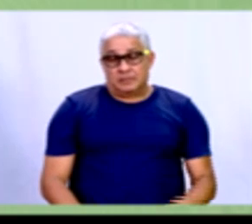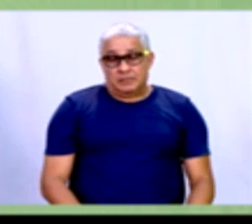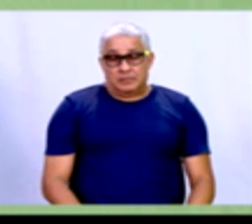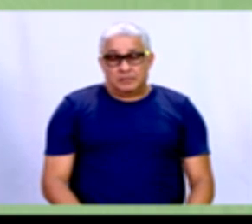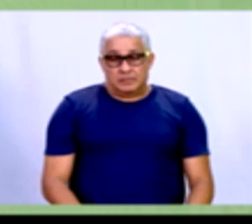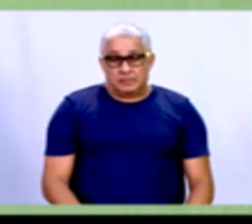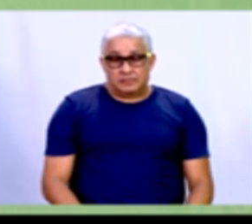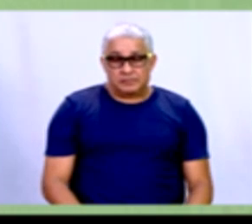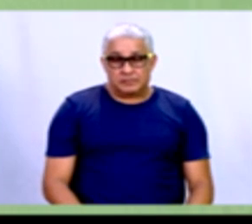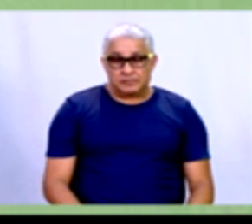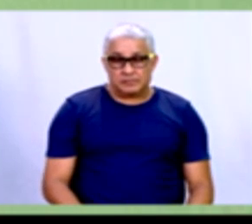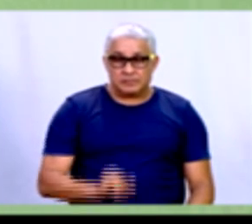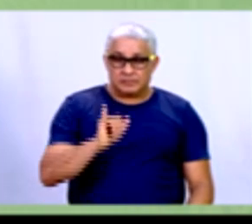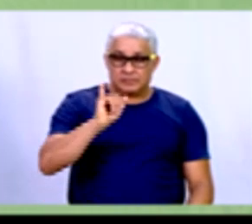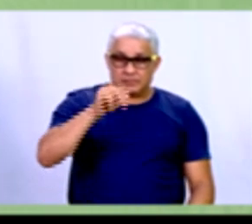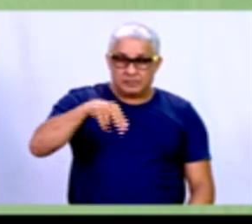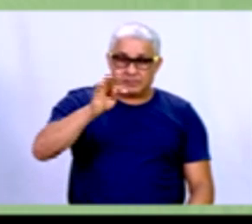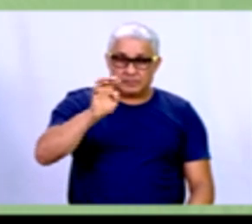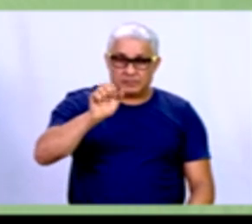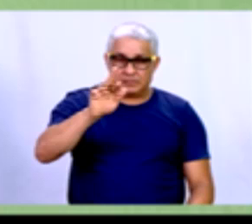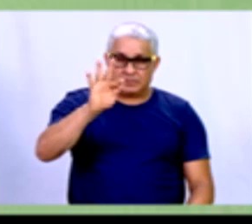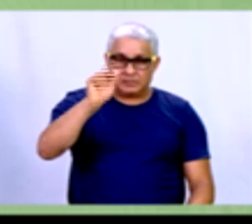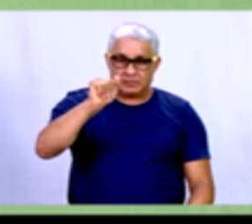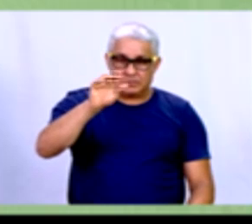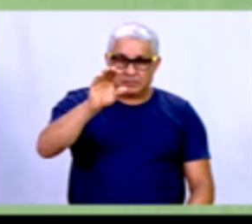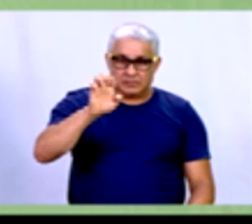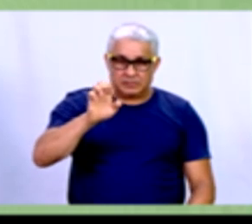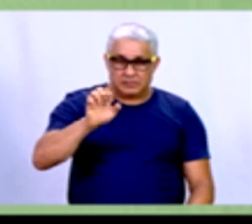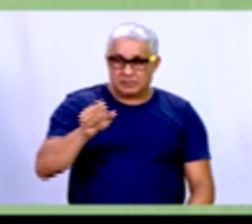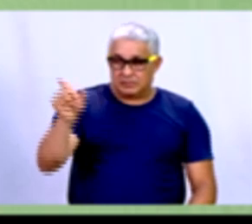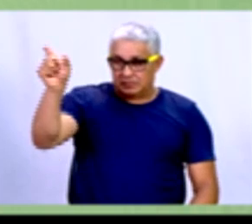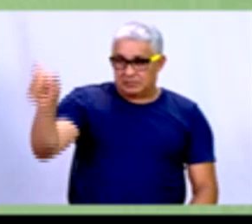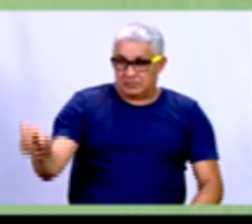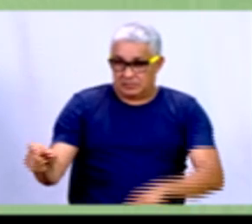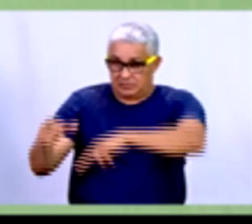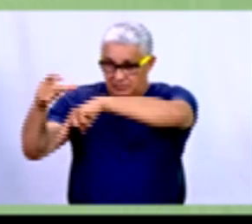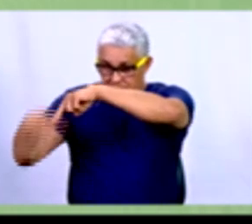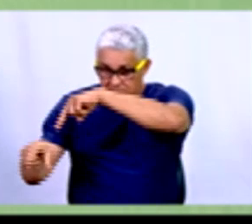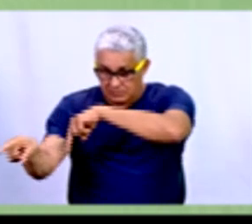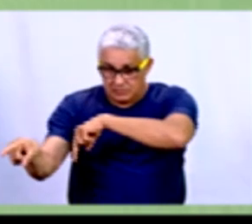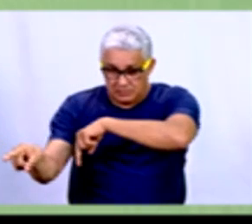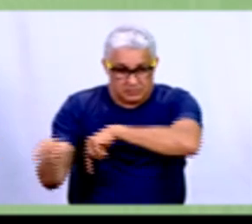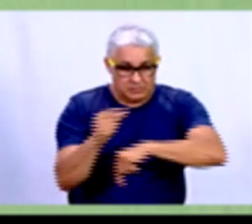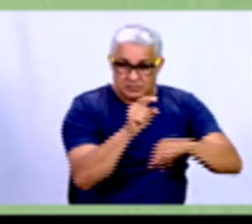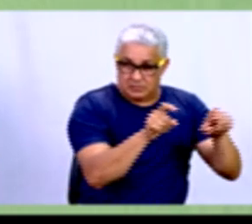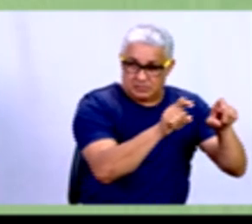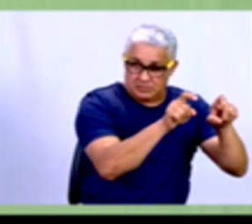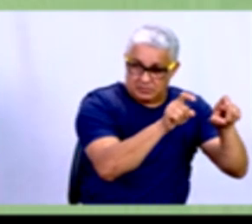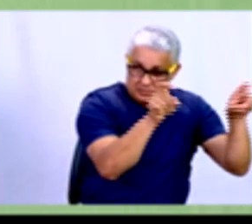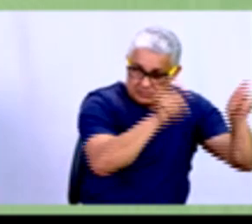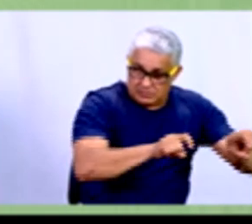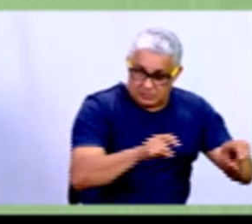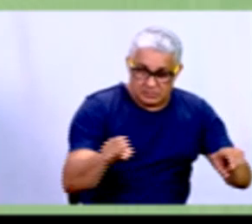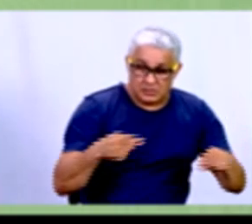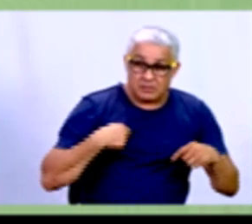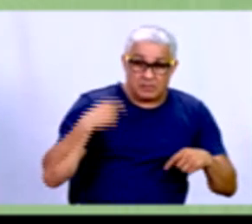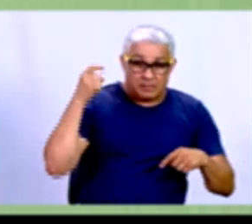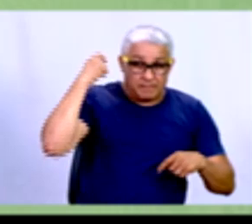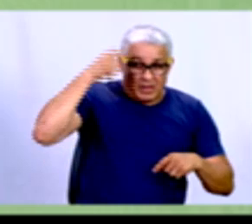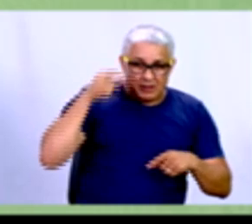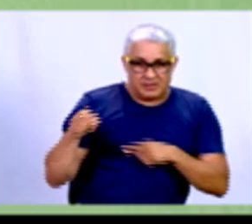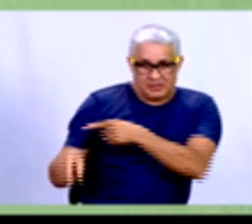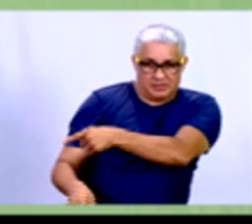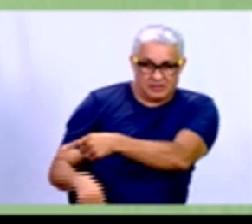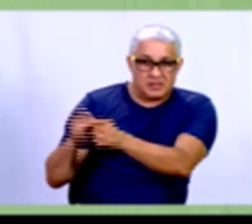preocupar com a interface entre o ser humano e o computador? Porque quando eu me preocupo com ele, eu